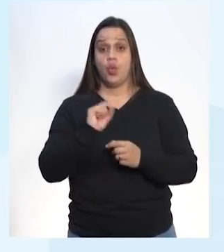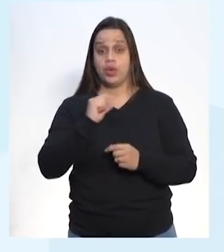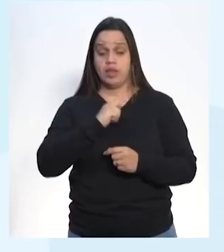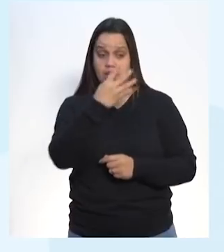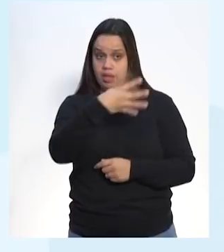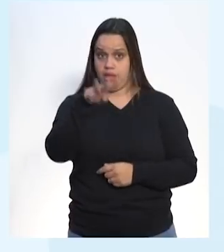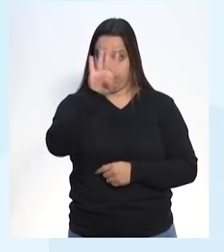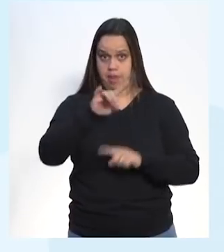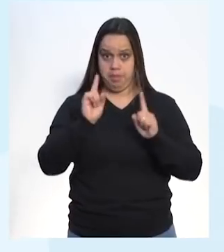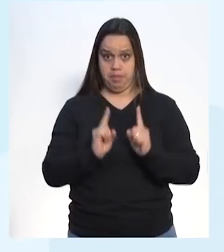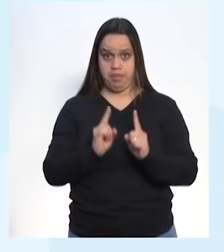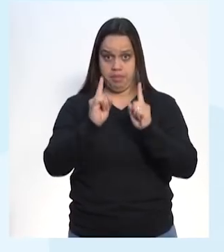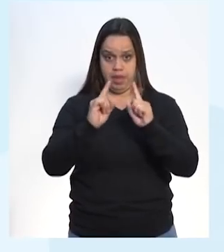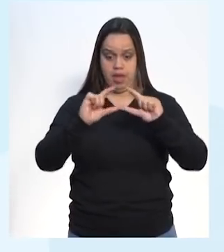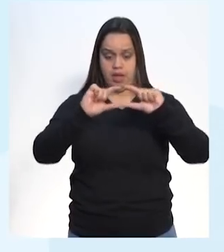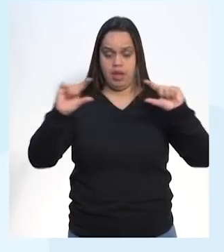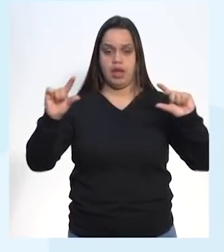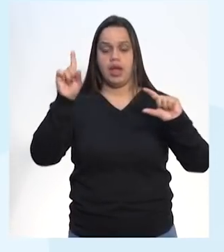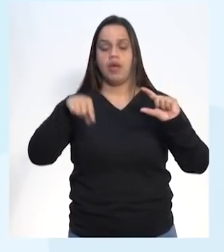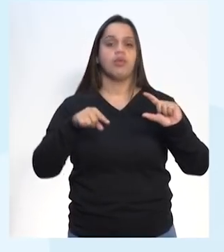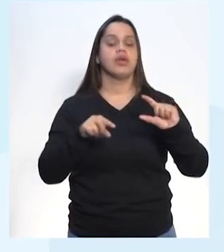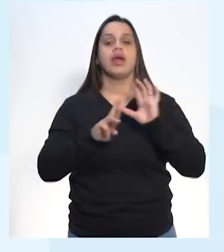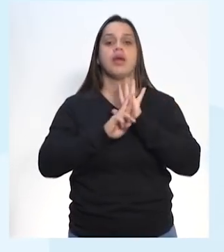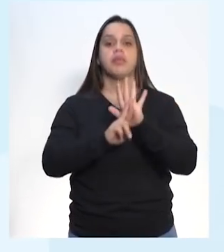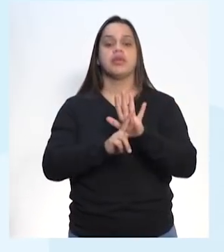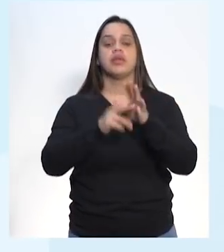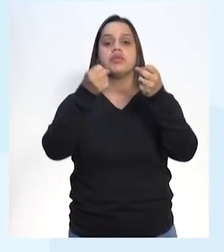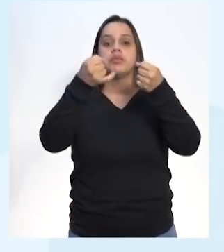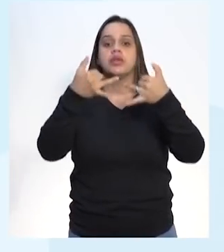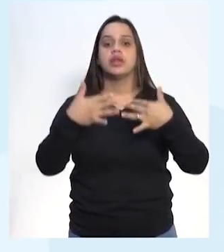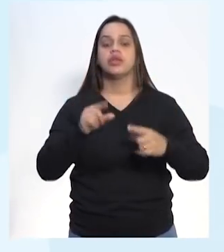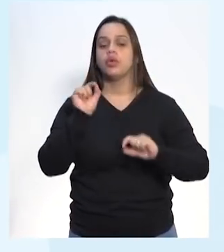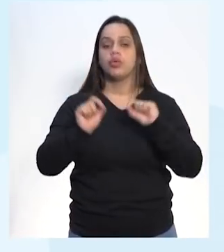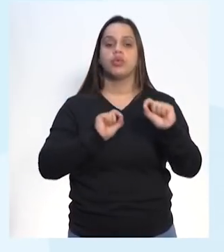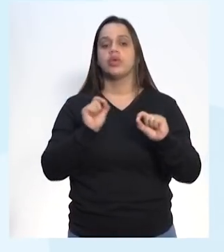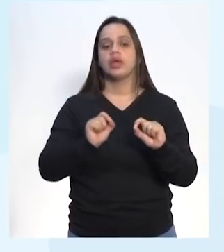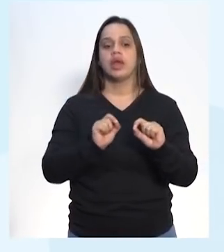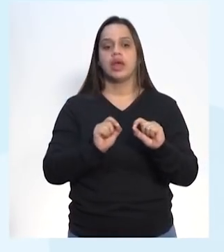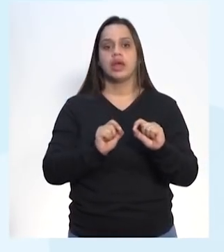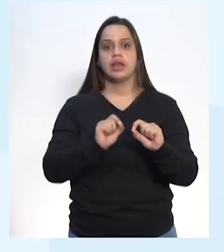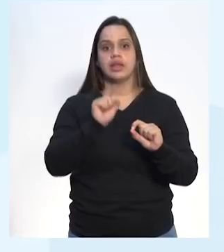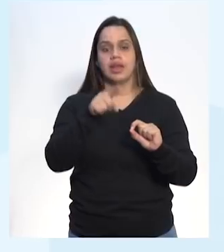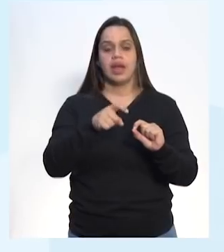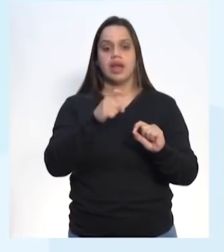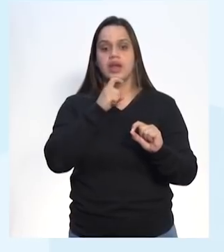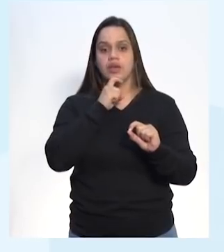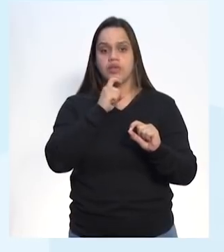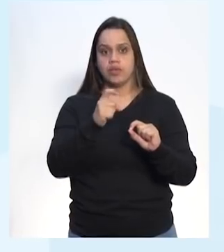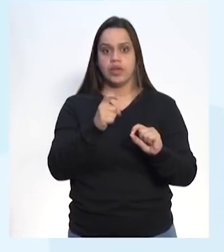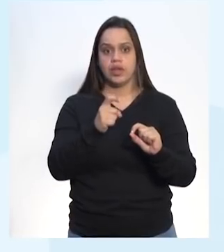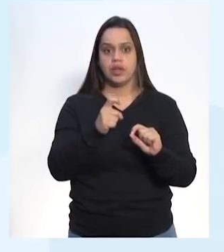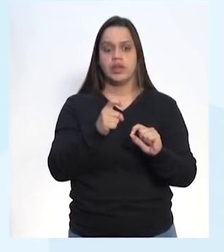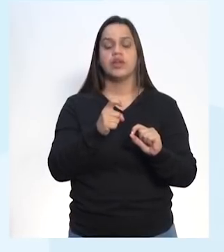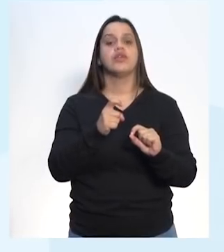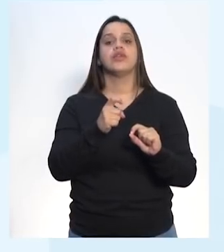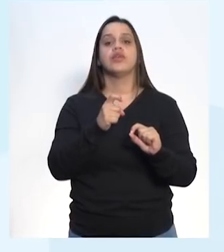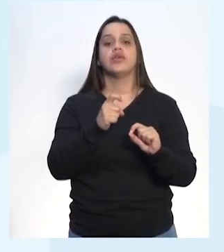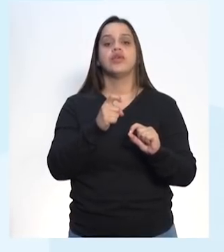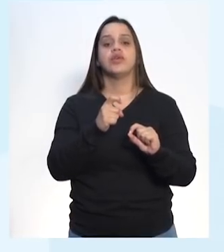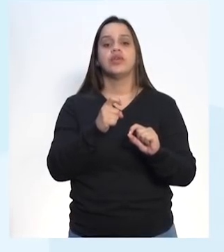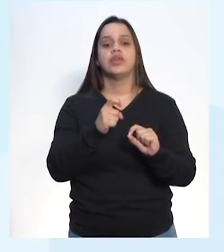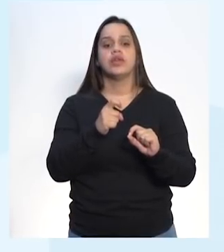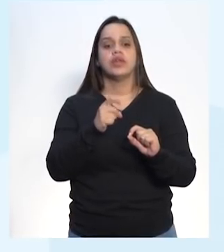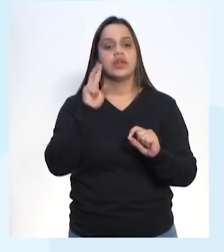representação, né? Seria uma explicação do que aquele 400, ali, aquele 4 que está